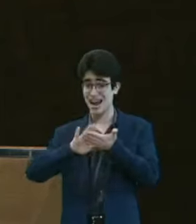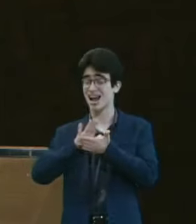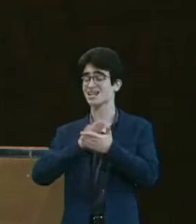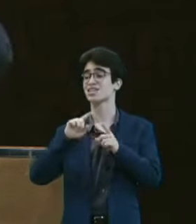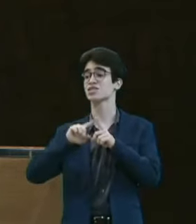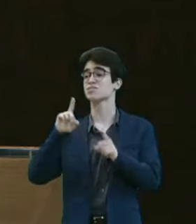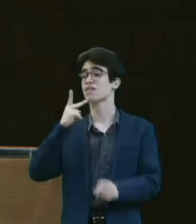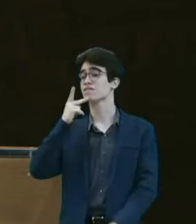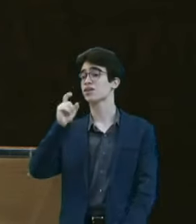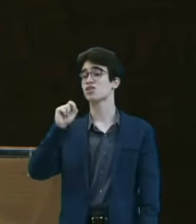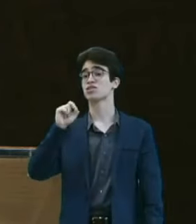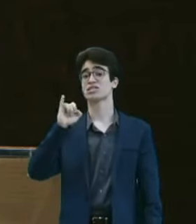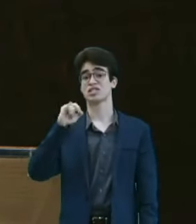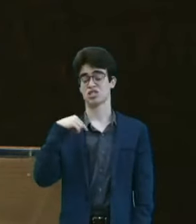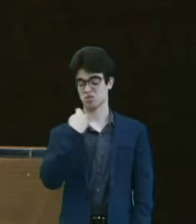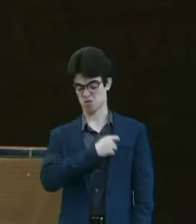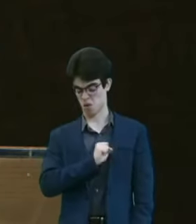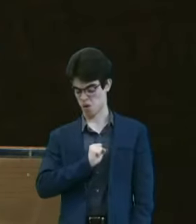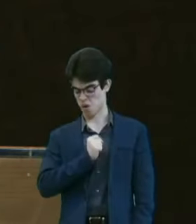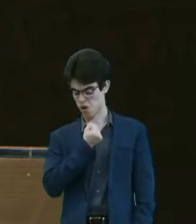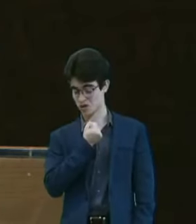quando a gente odeia, já começou.